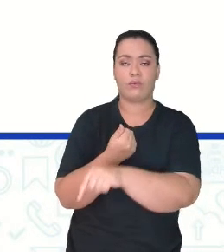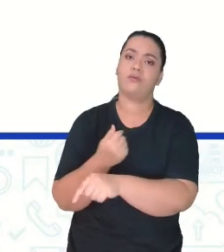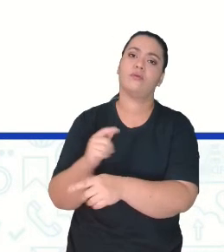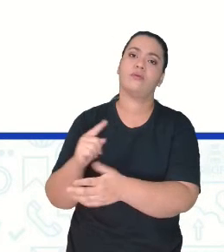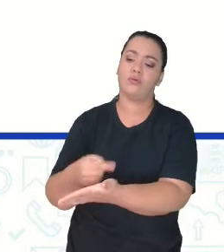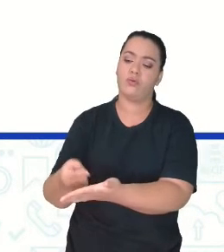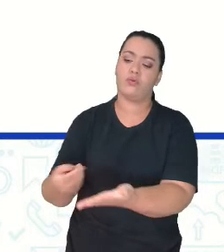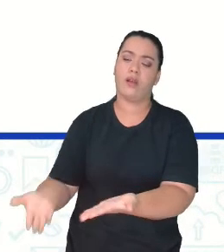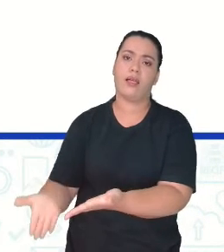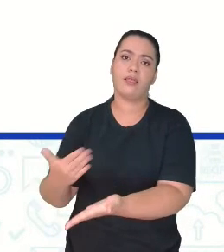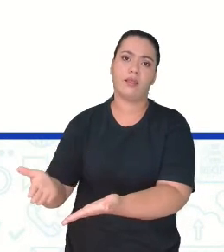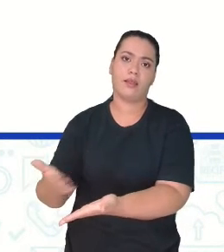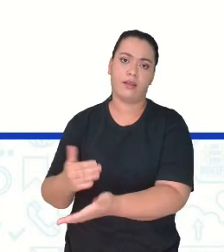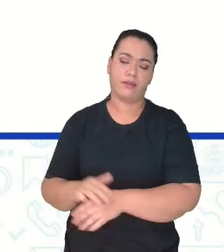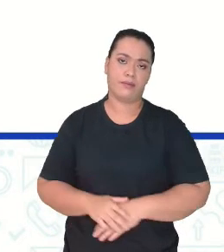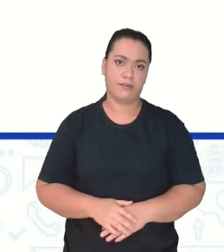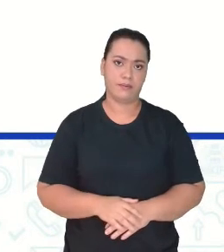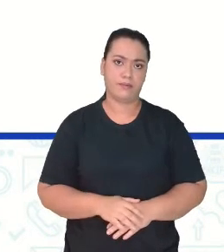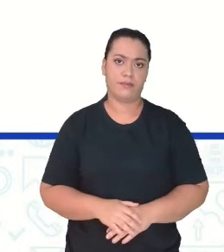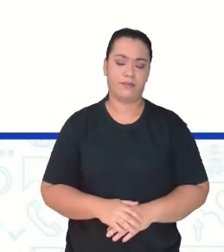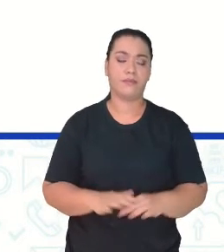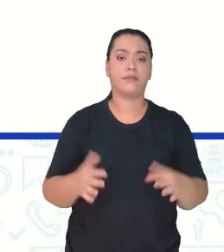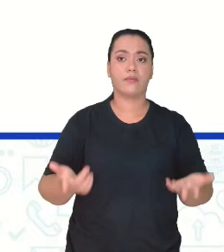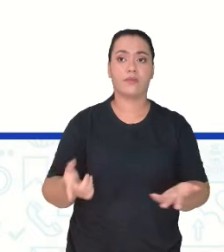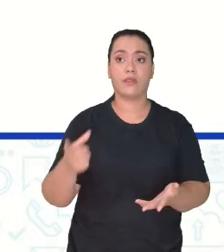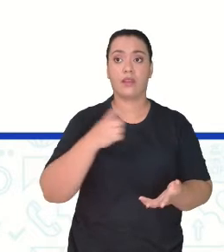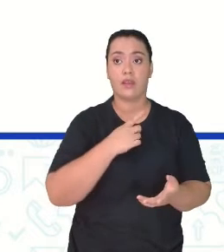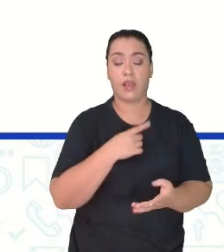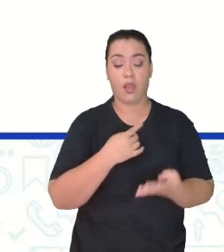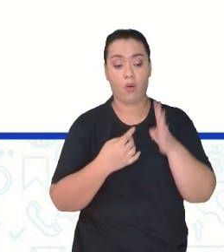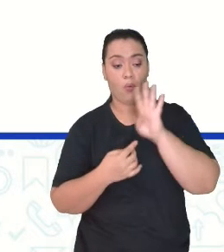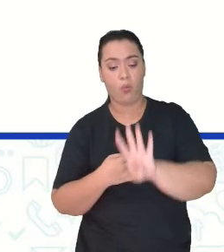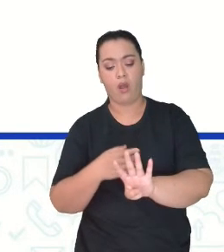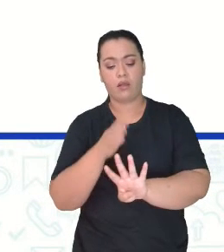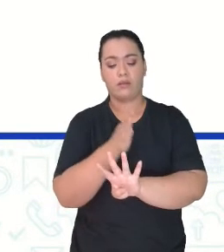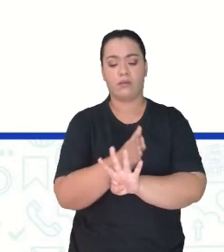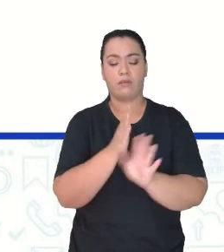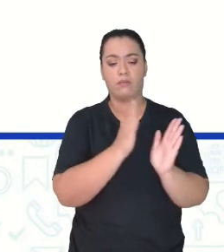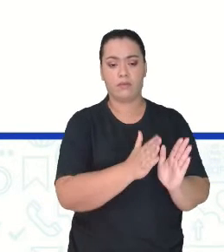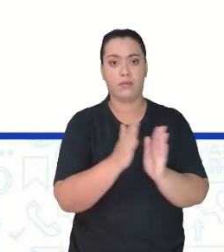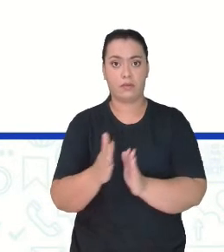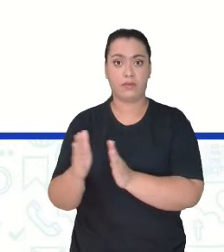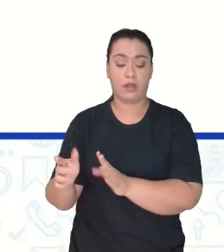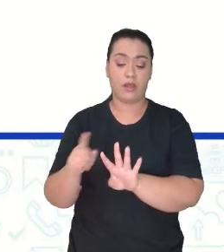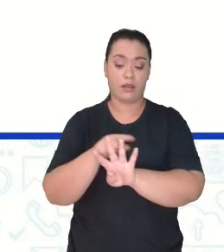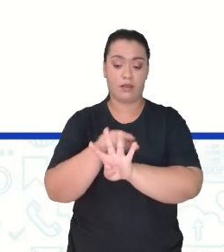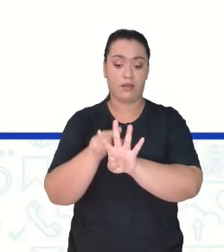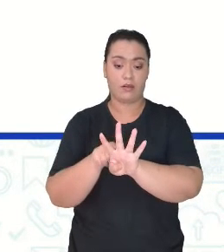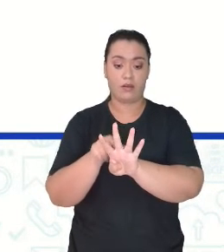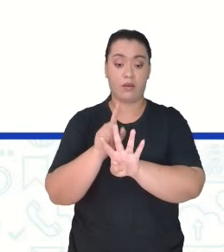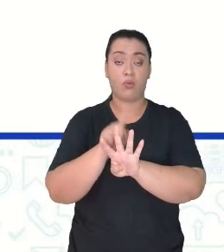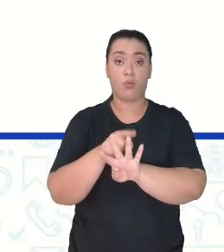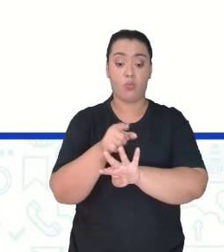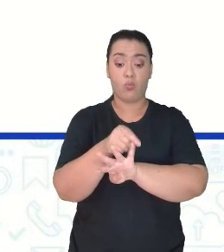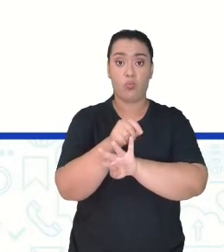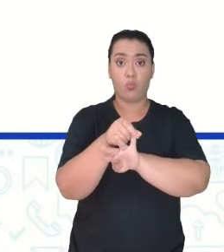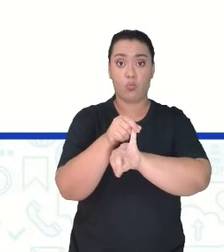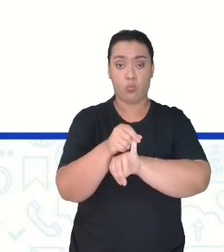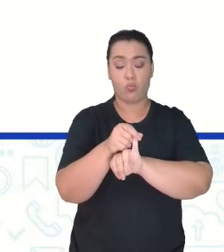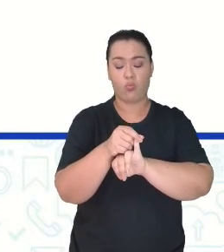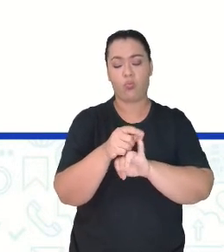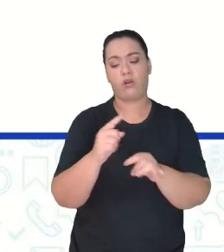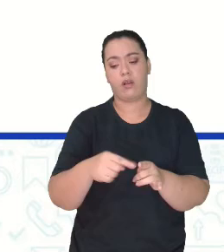a mesma ideia da questão anterior. Eu vou ter 4 partes. Uma parte para o caderno e 3 partes para o